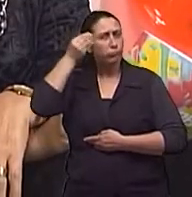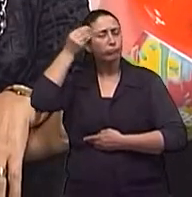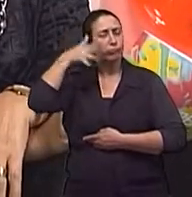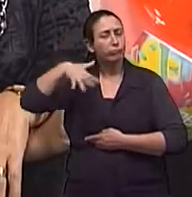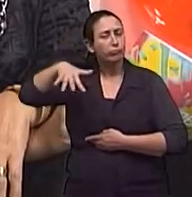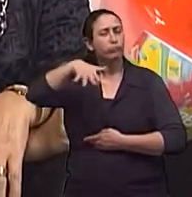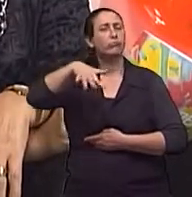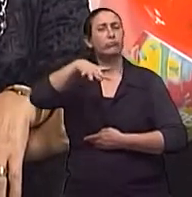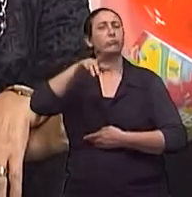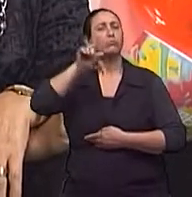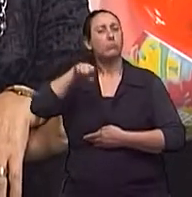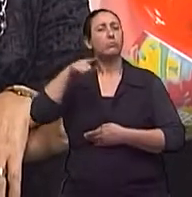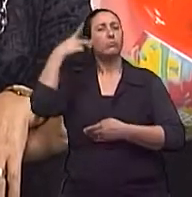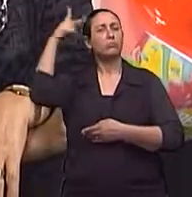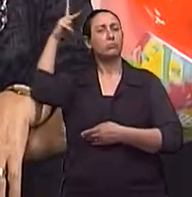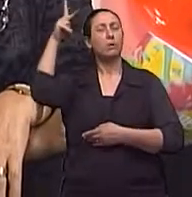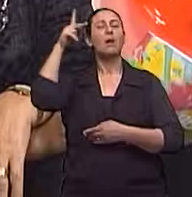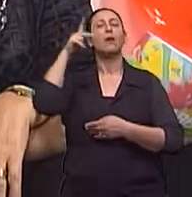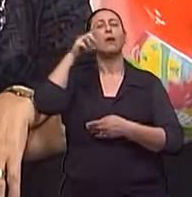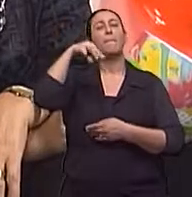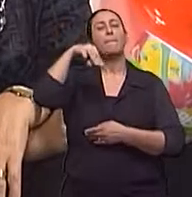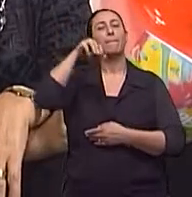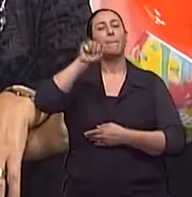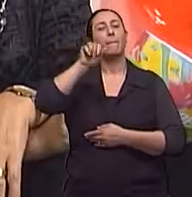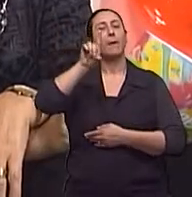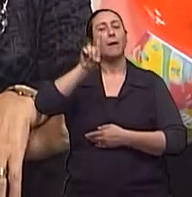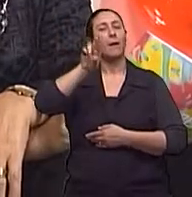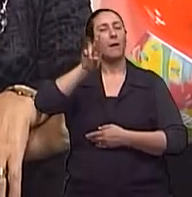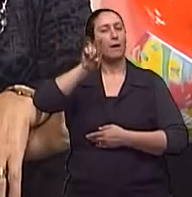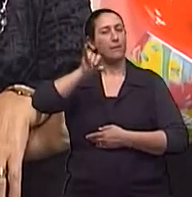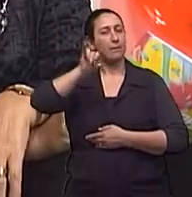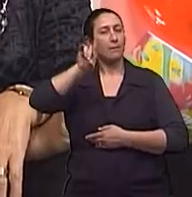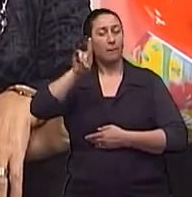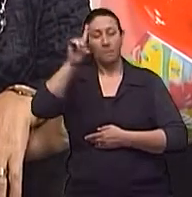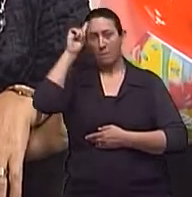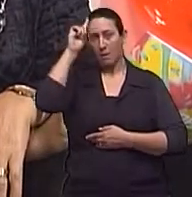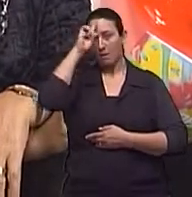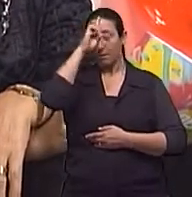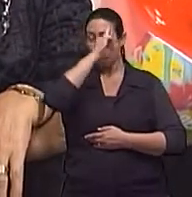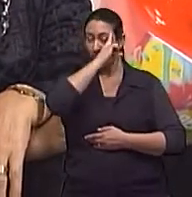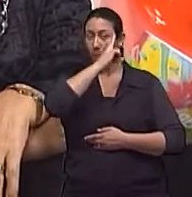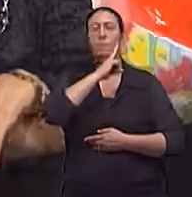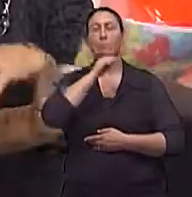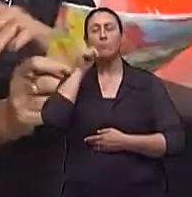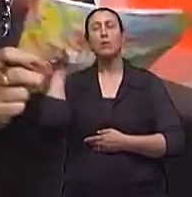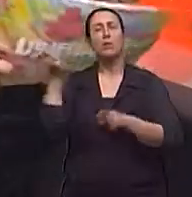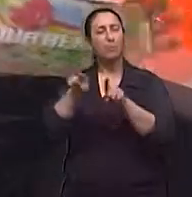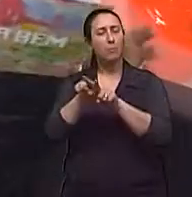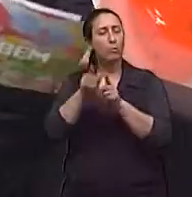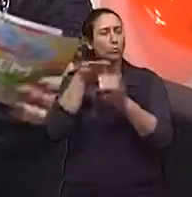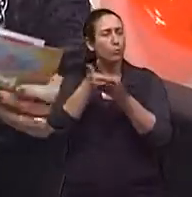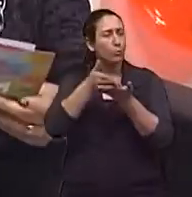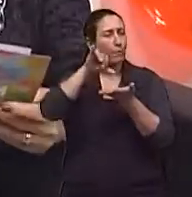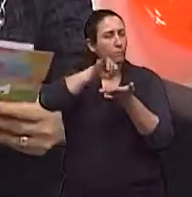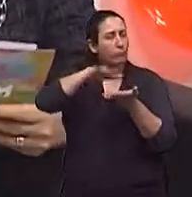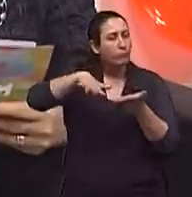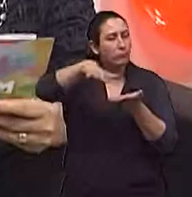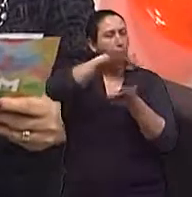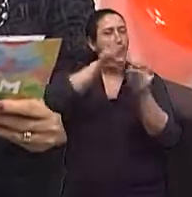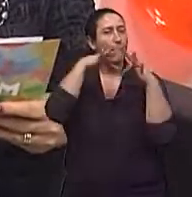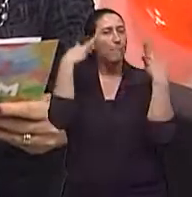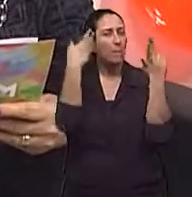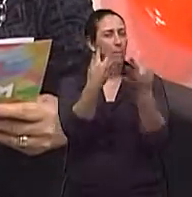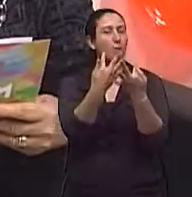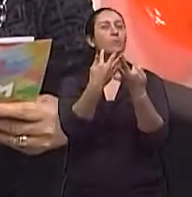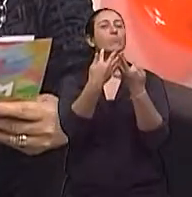Universidade autônoma de Madrid também a professora no centro estudos da família e do indivíduo